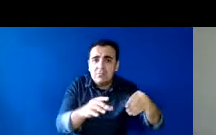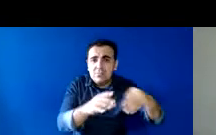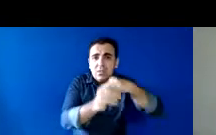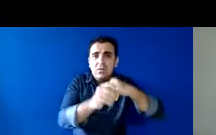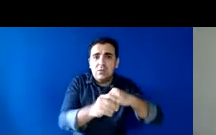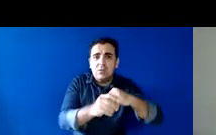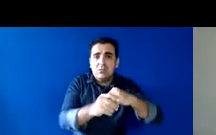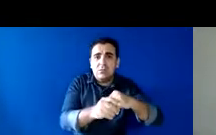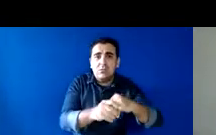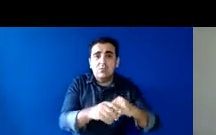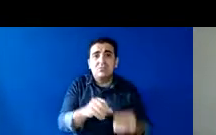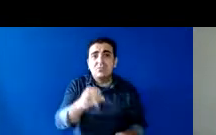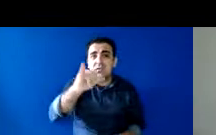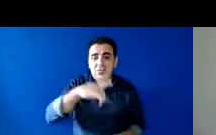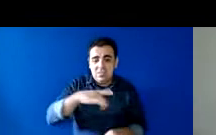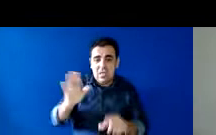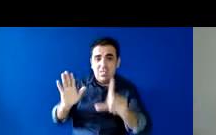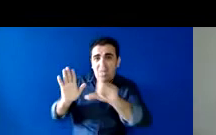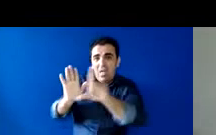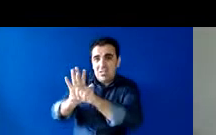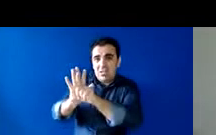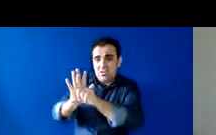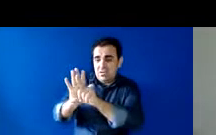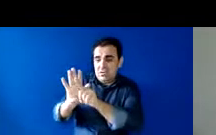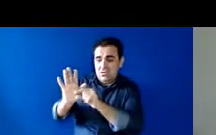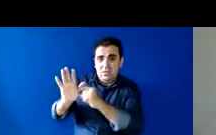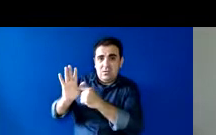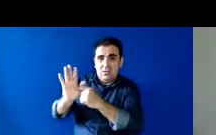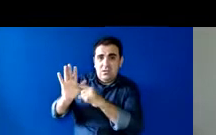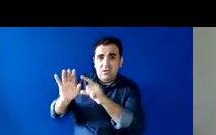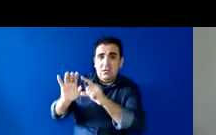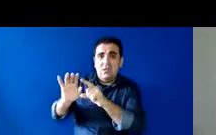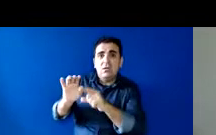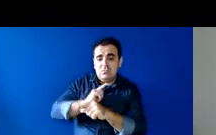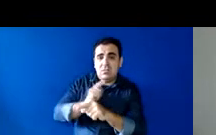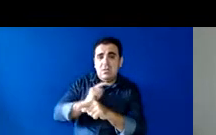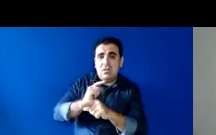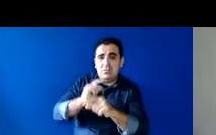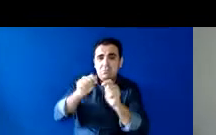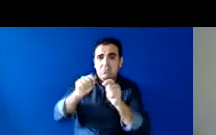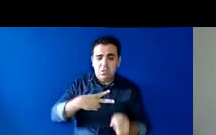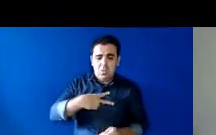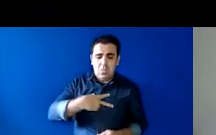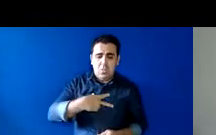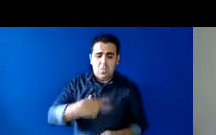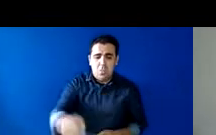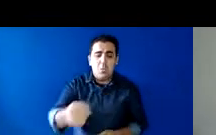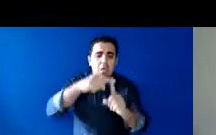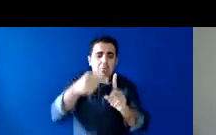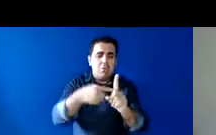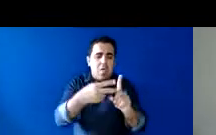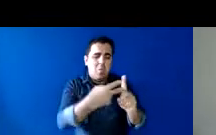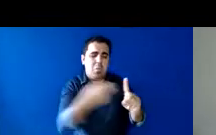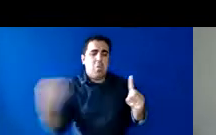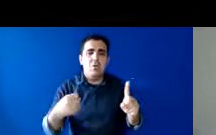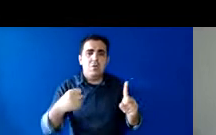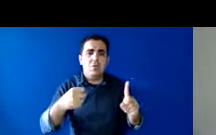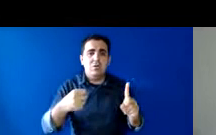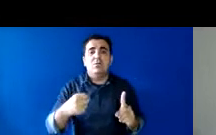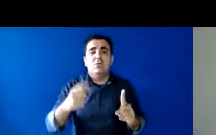casos elegíveis pela nossa sociedade, né, pela nossa